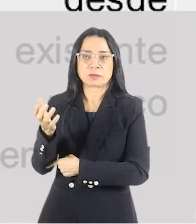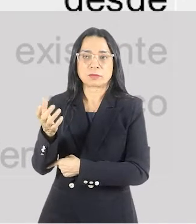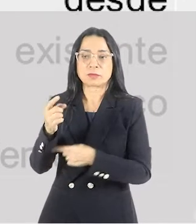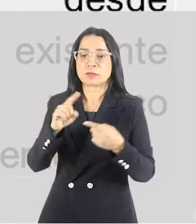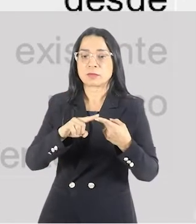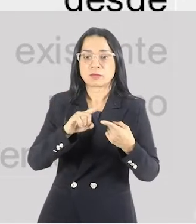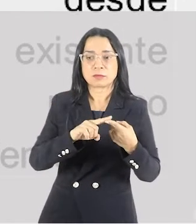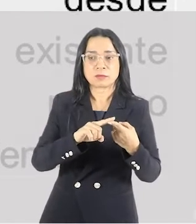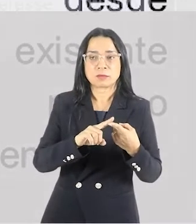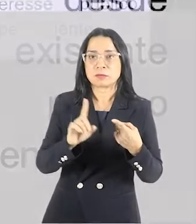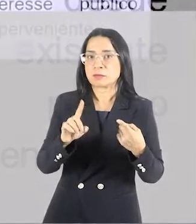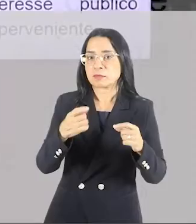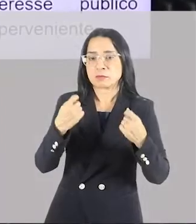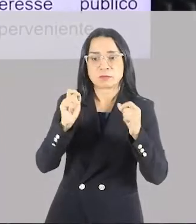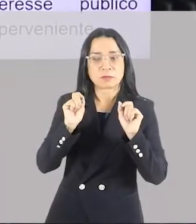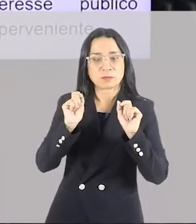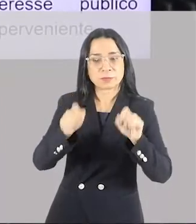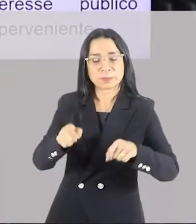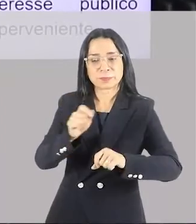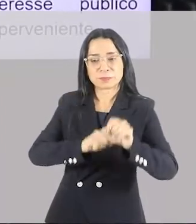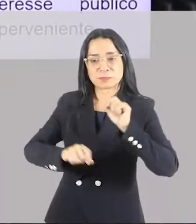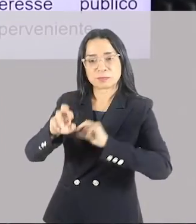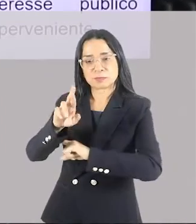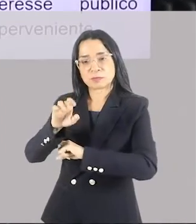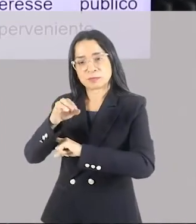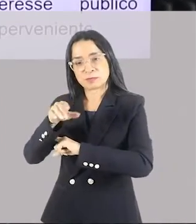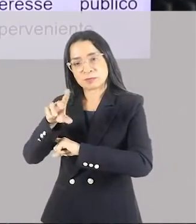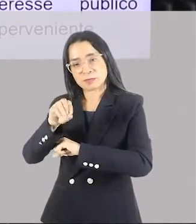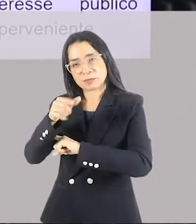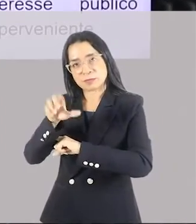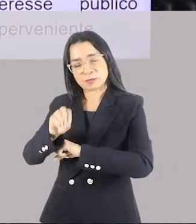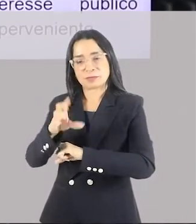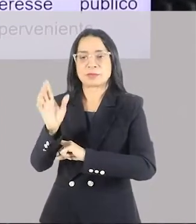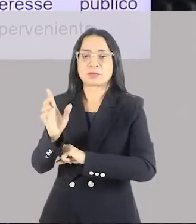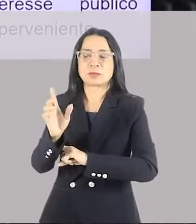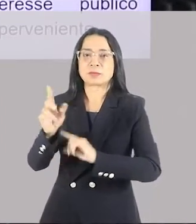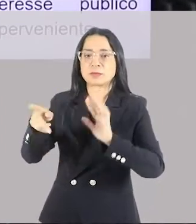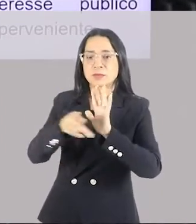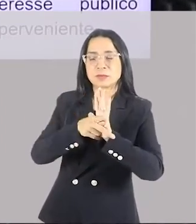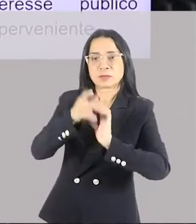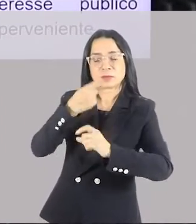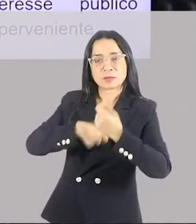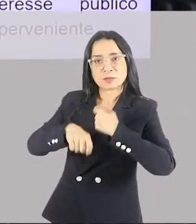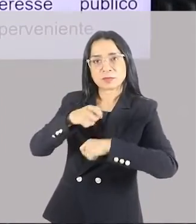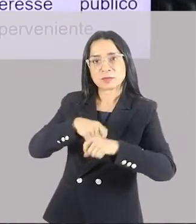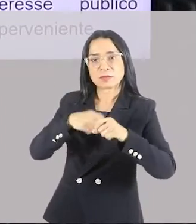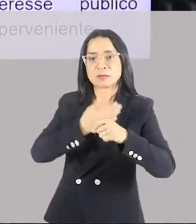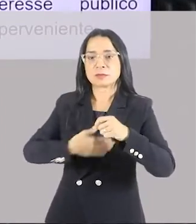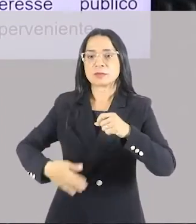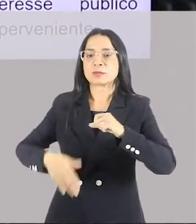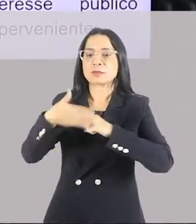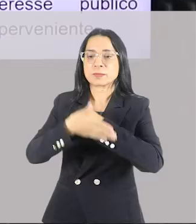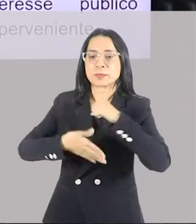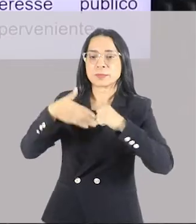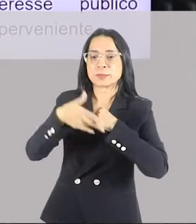a revogação. Ou seja, a própria administração pública, com base